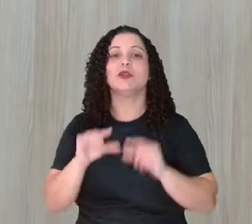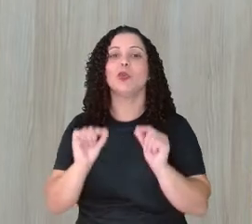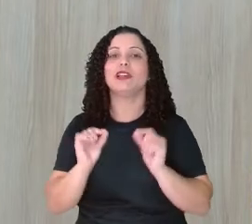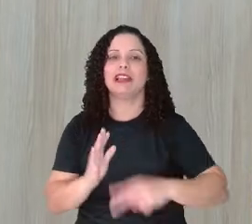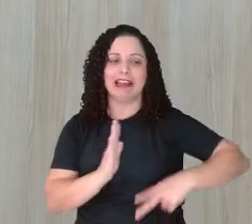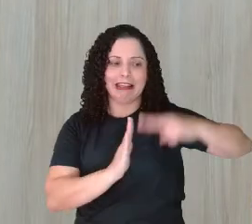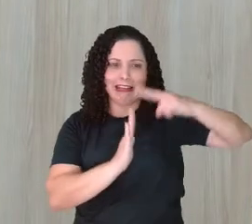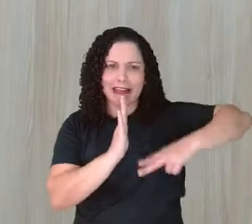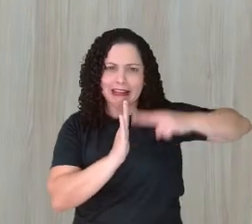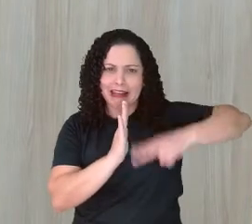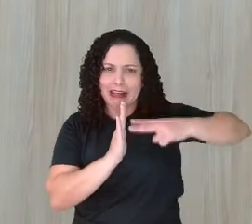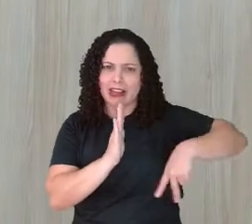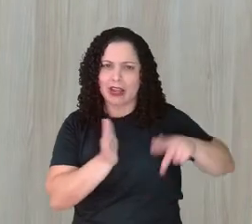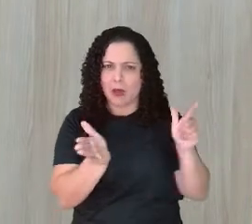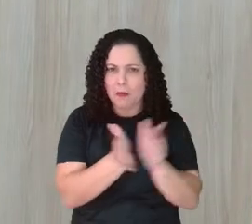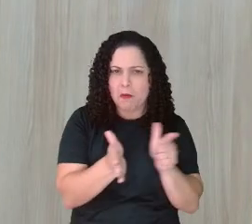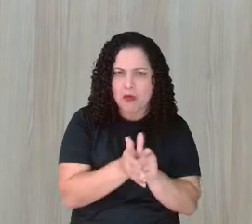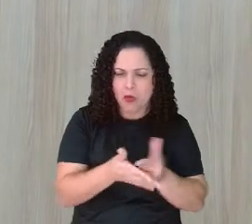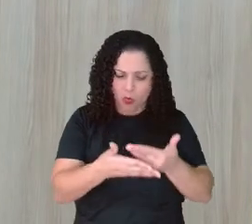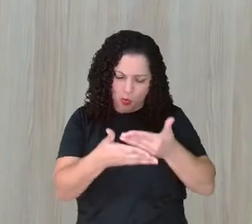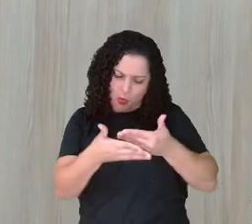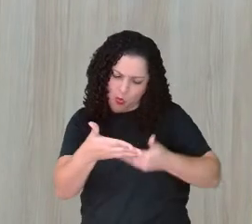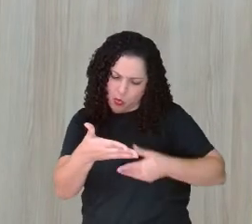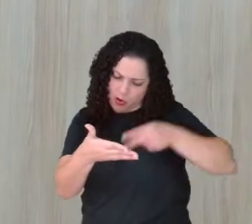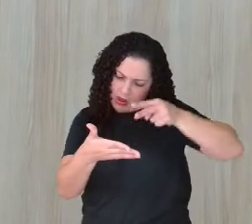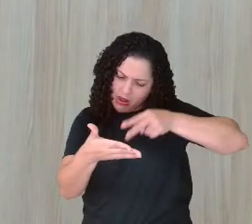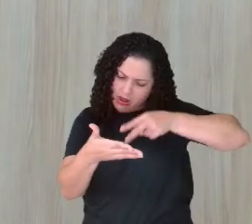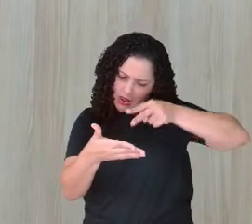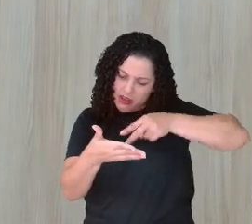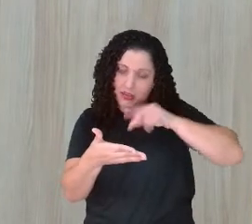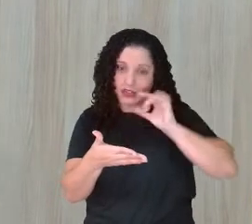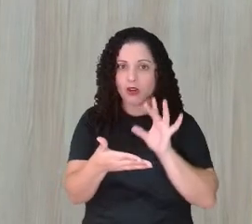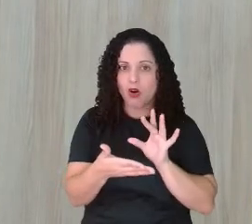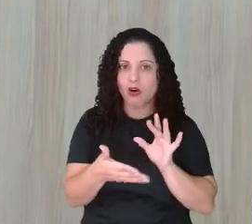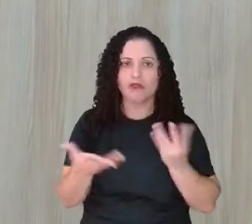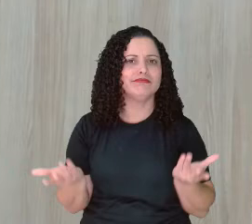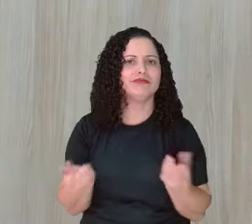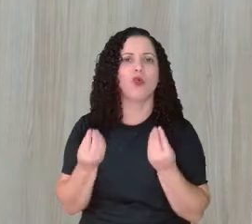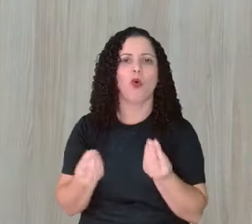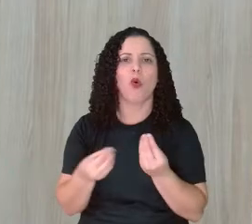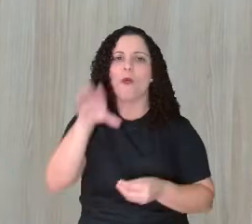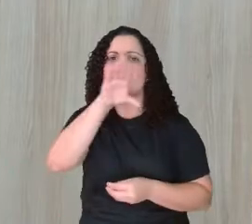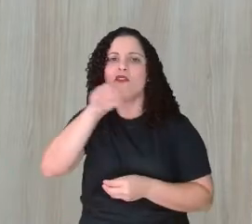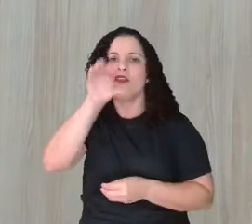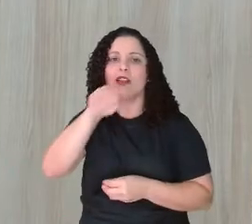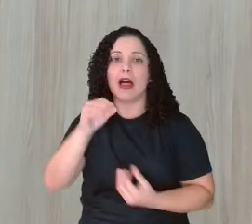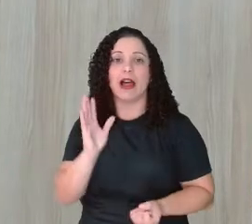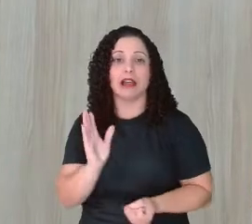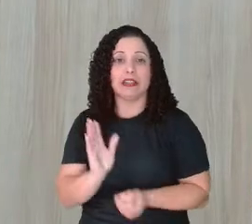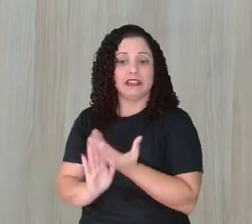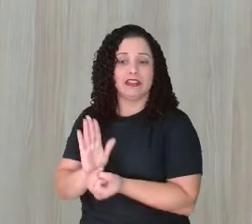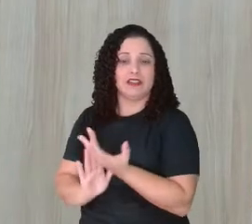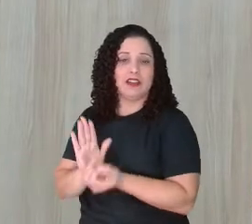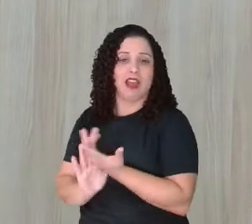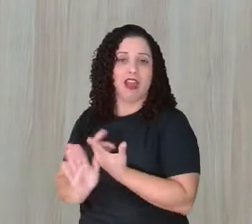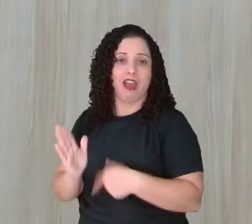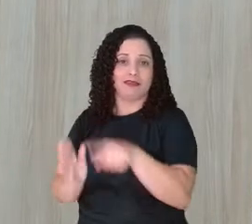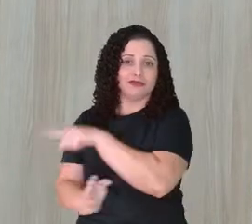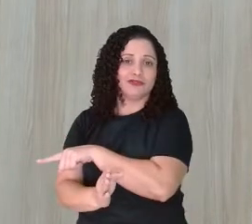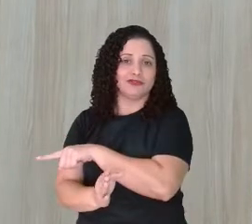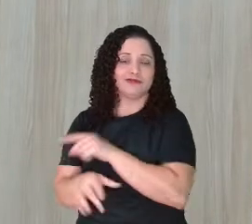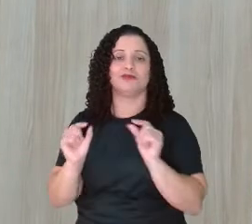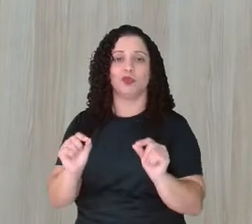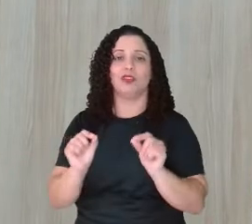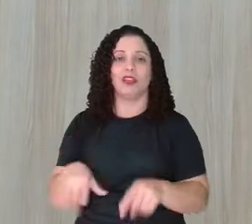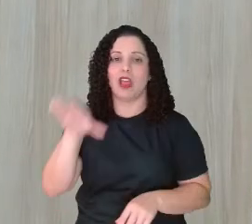simplesmente ler o que você escreveu, você está indo de encontro, você não está produzindo o gênero como ele solicita.